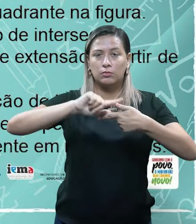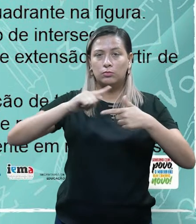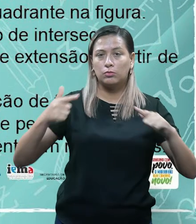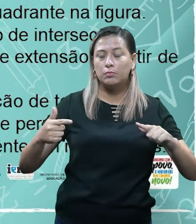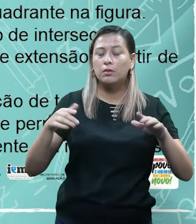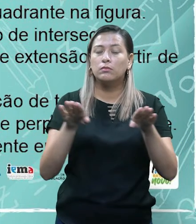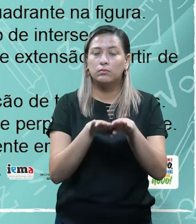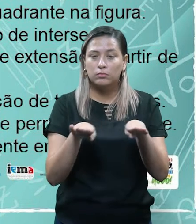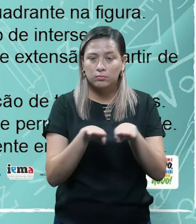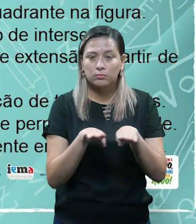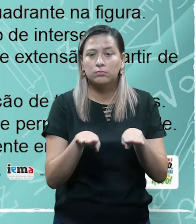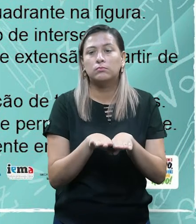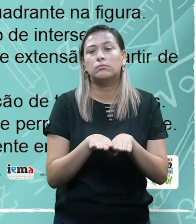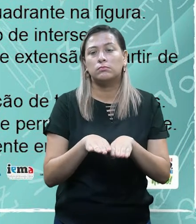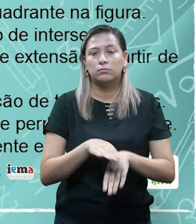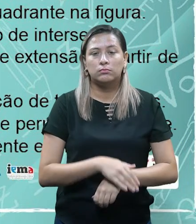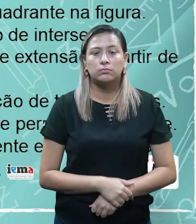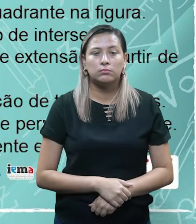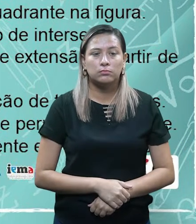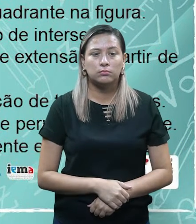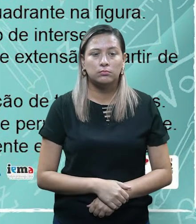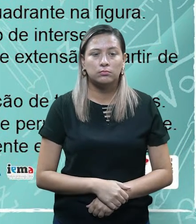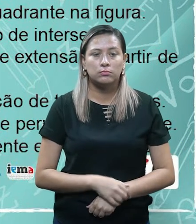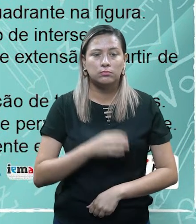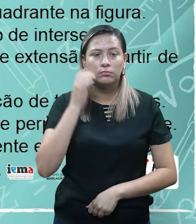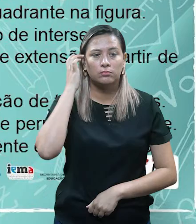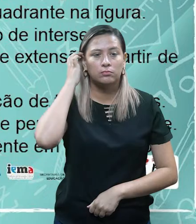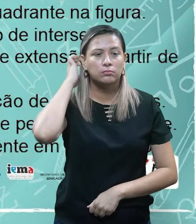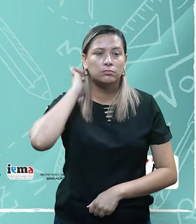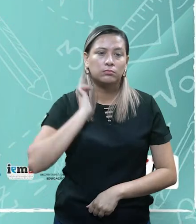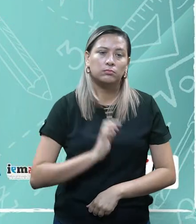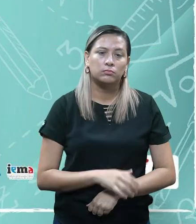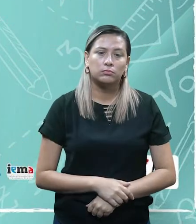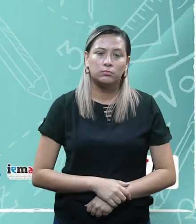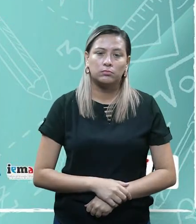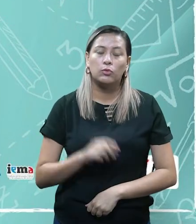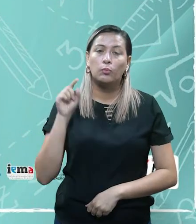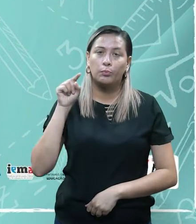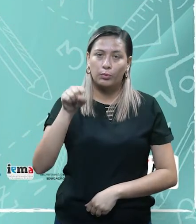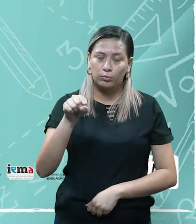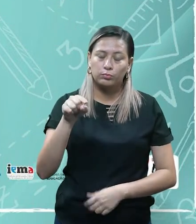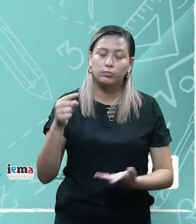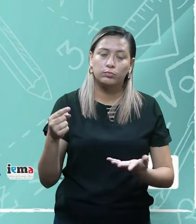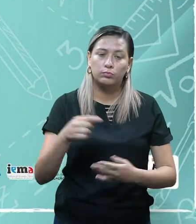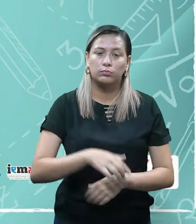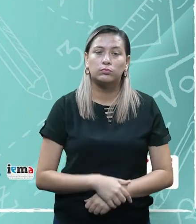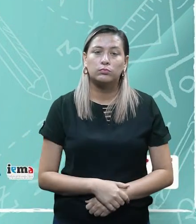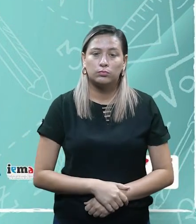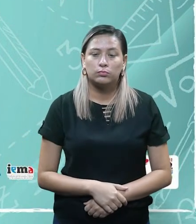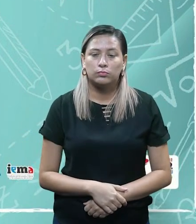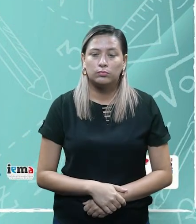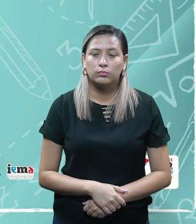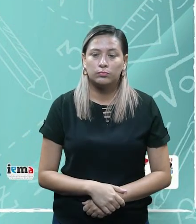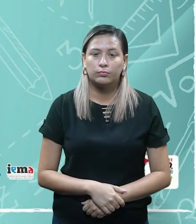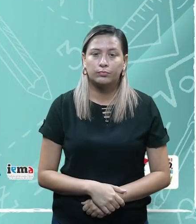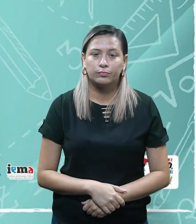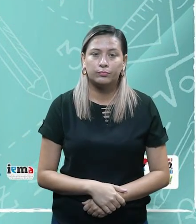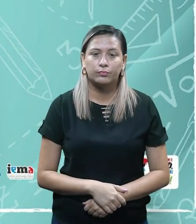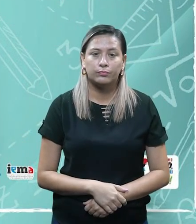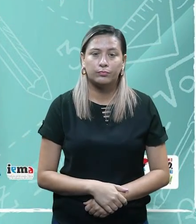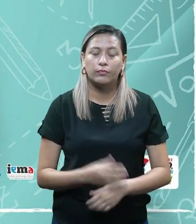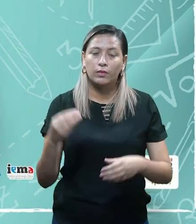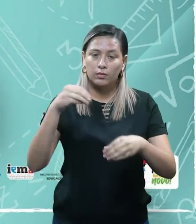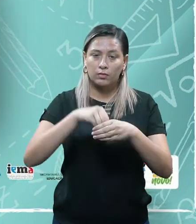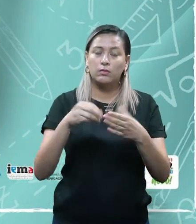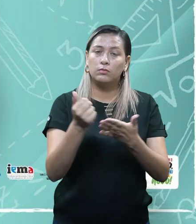mesma circunferênciazinha para você. O ponto, se você quer fazer um ponto dentro do teu desenho,